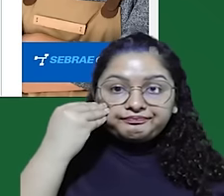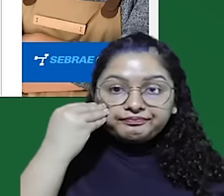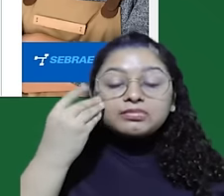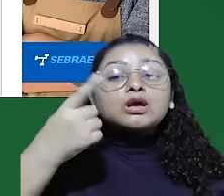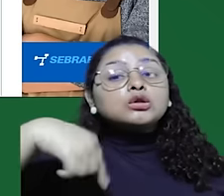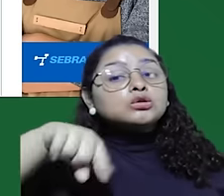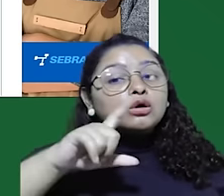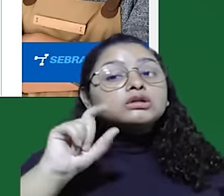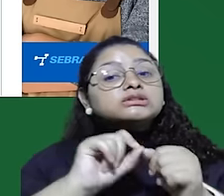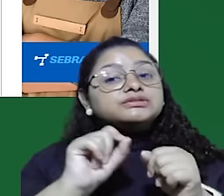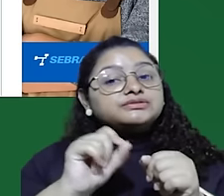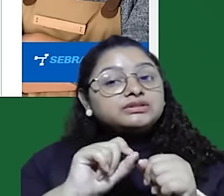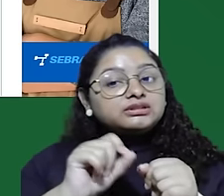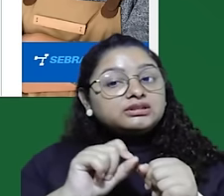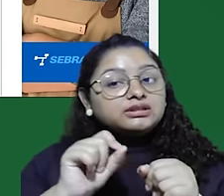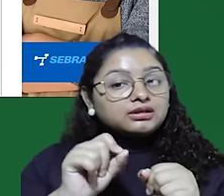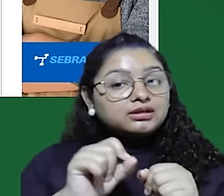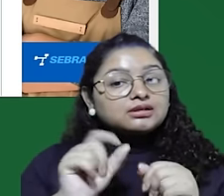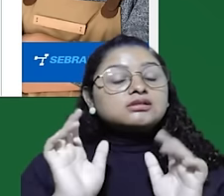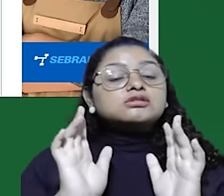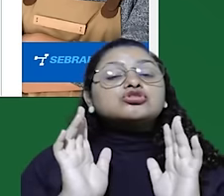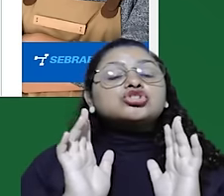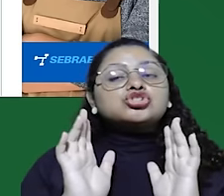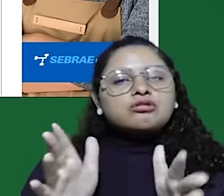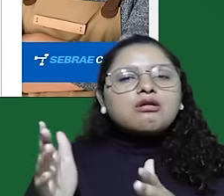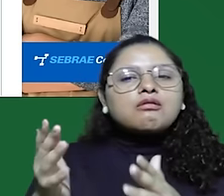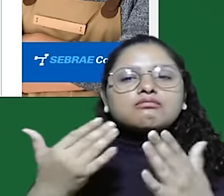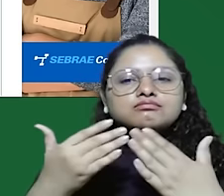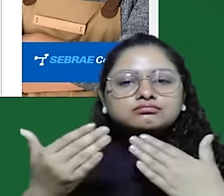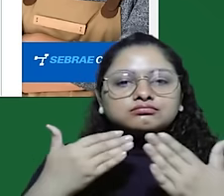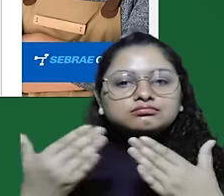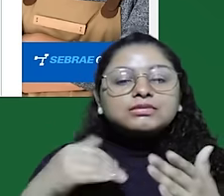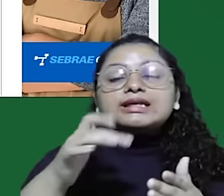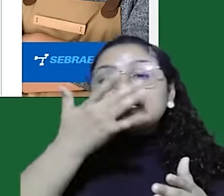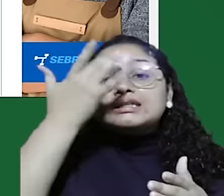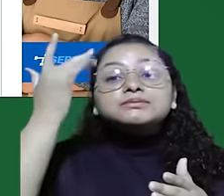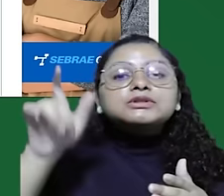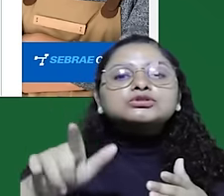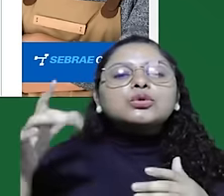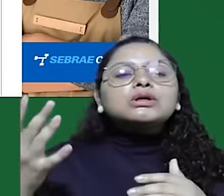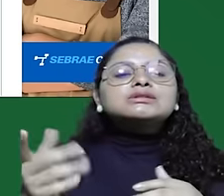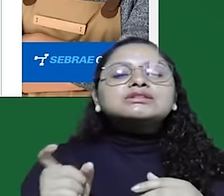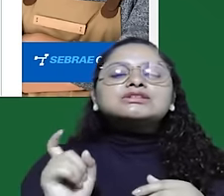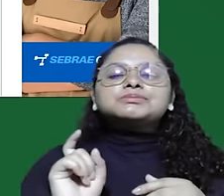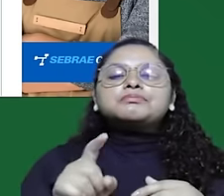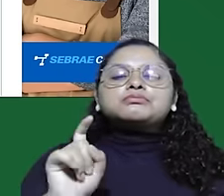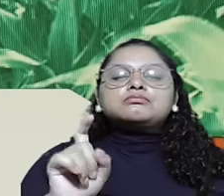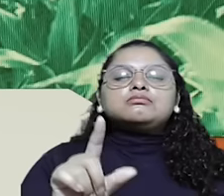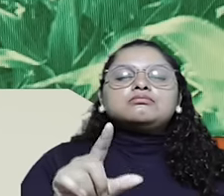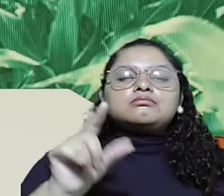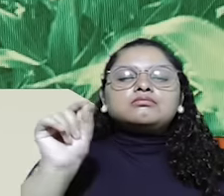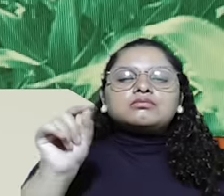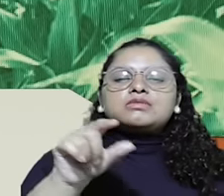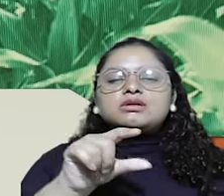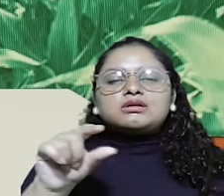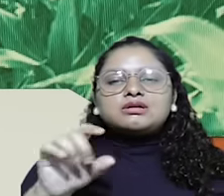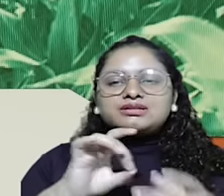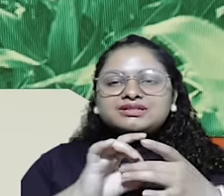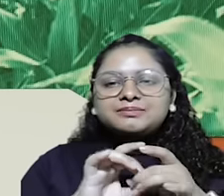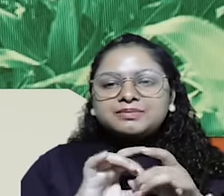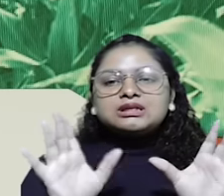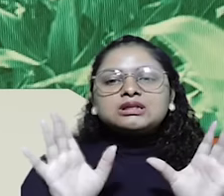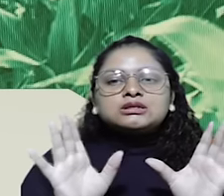gente fez alguns Alguns encontros e o pessoal acaba vindo aqui selecionando a parte de habilitação